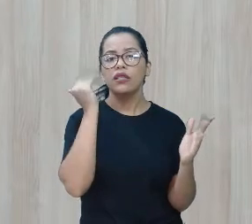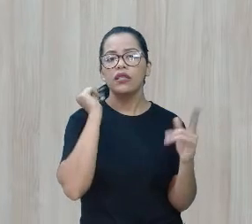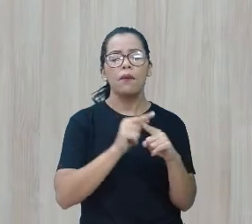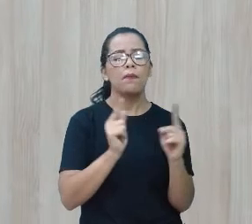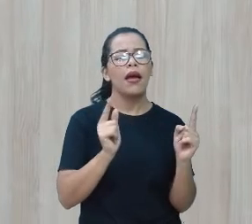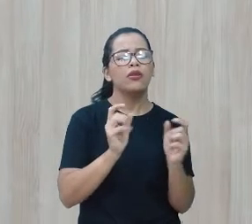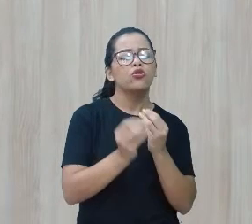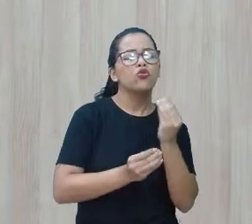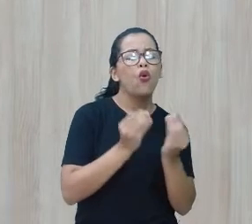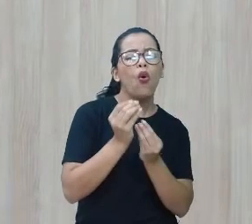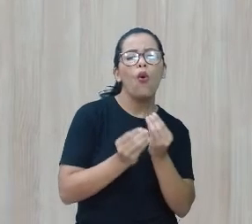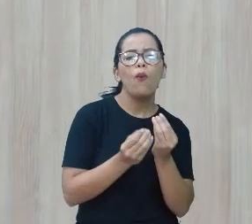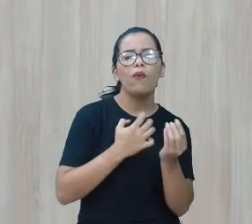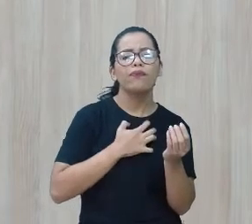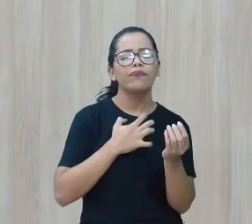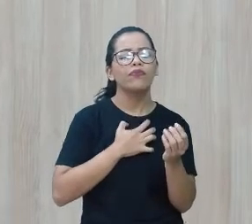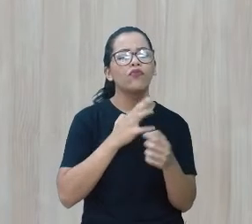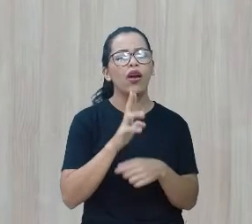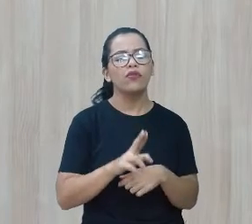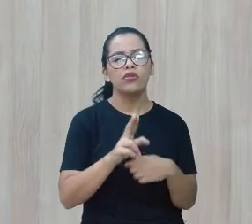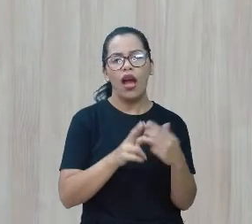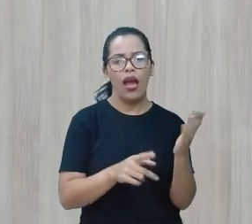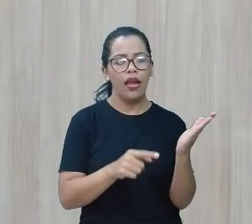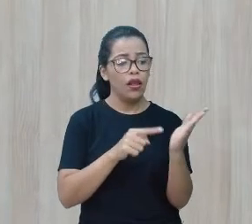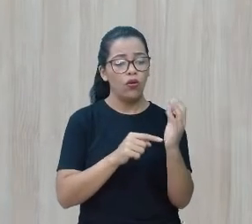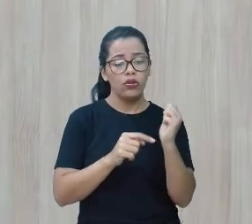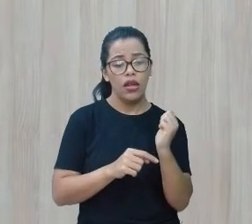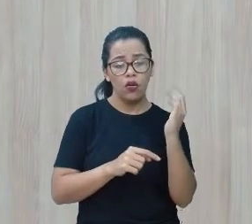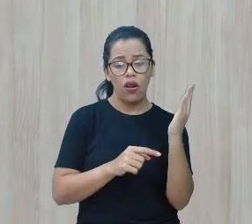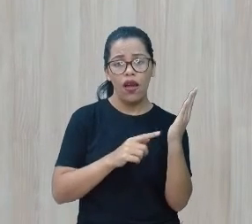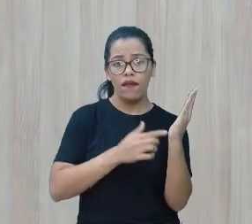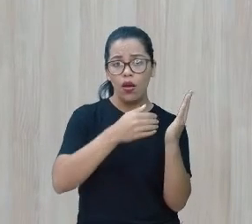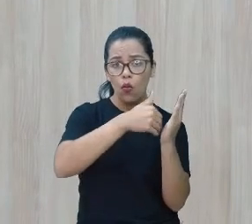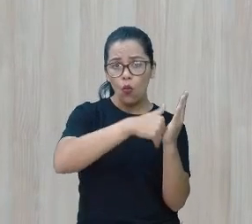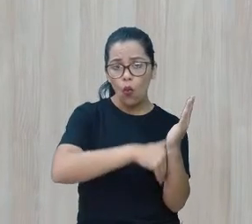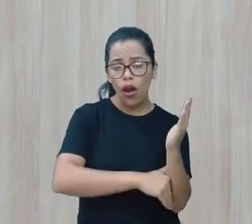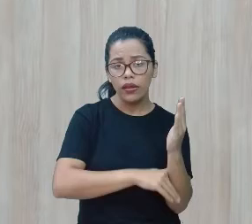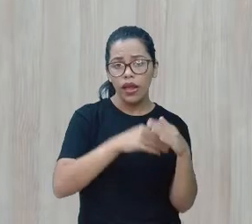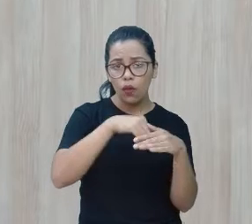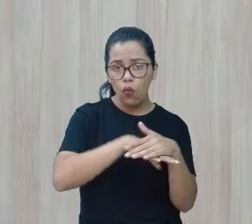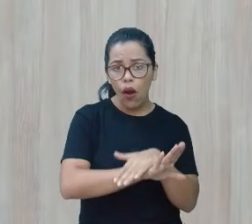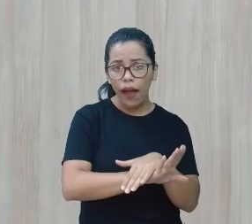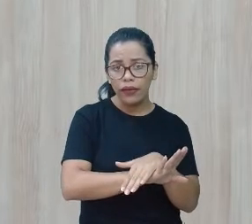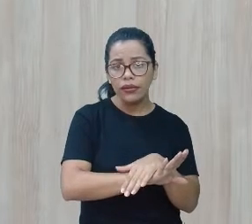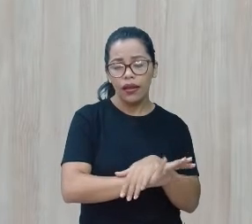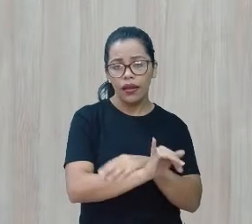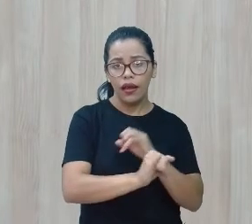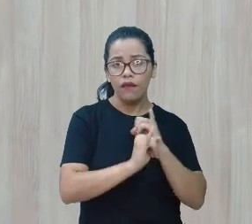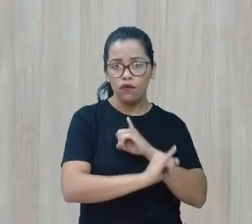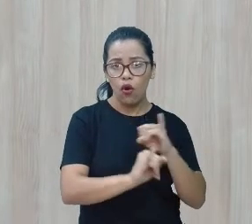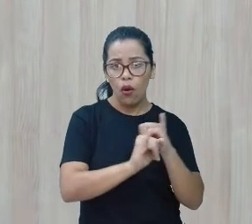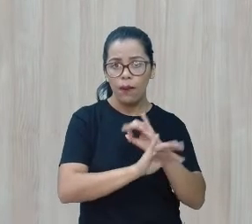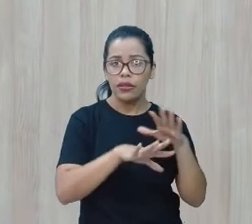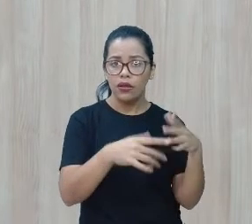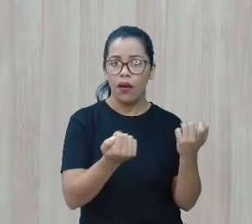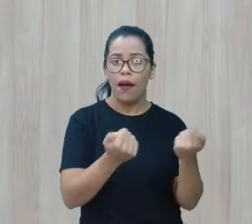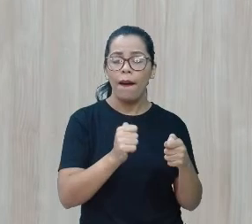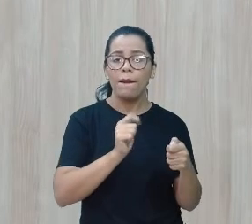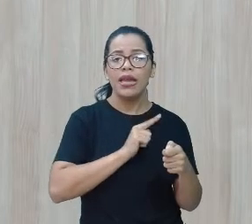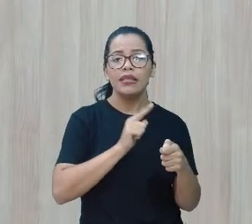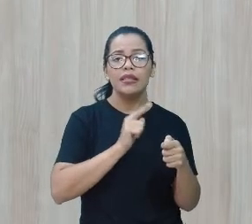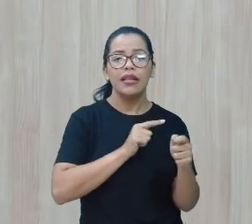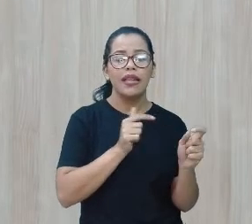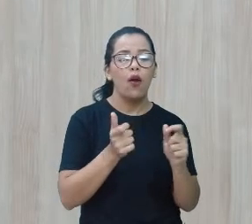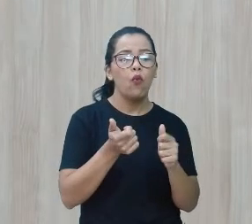ele vai utilizar para isso? Ele vai guardar aquela informação e tem que existir um algoritmo no telefone que guarde essa